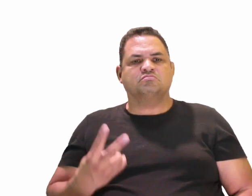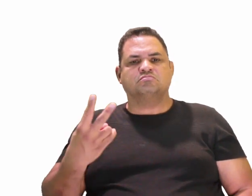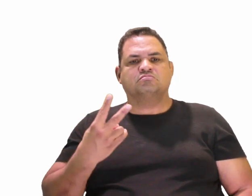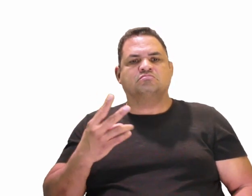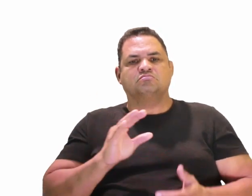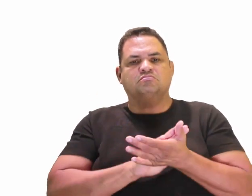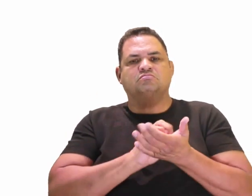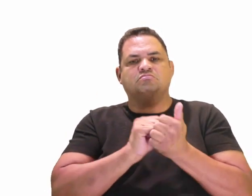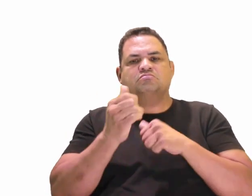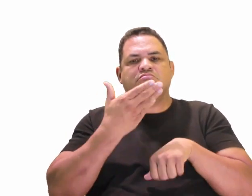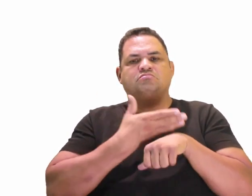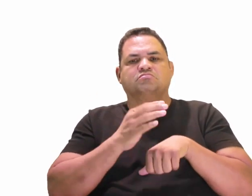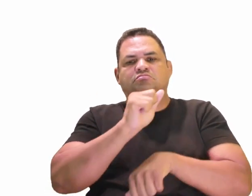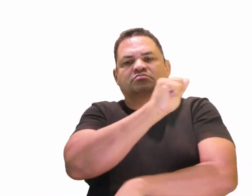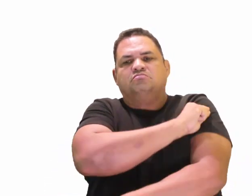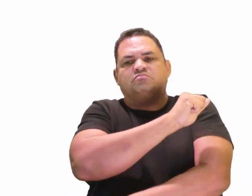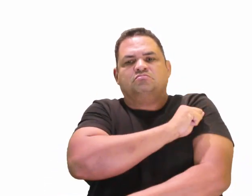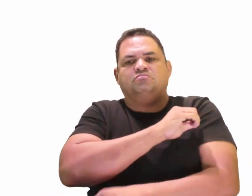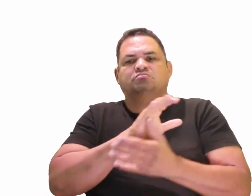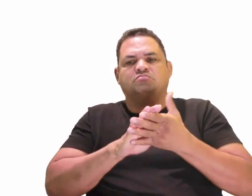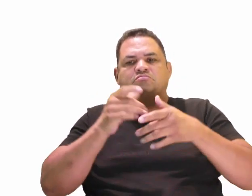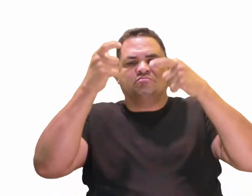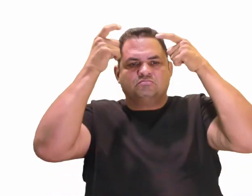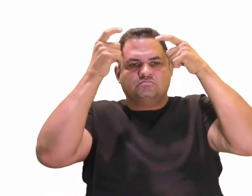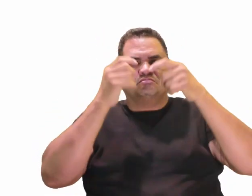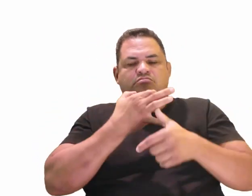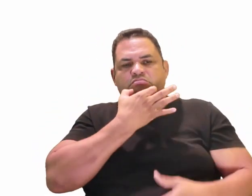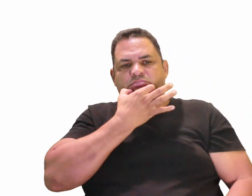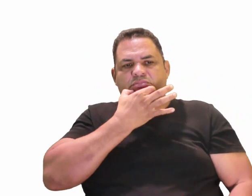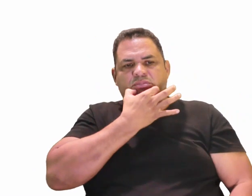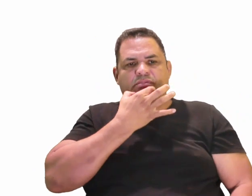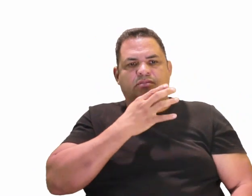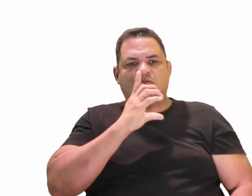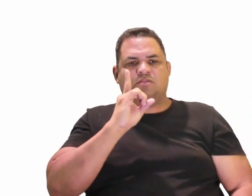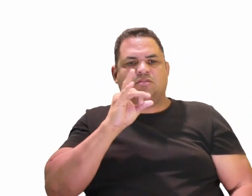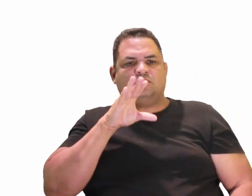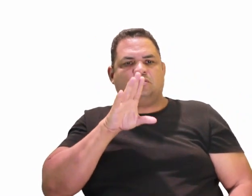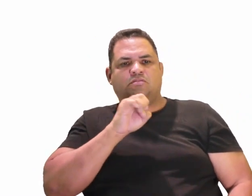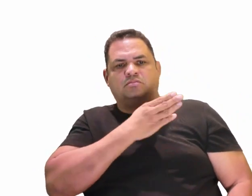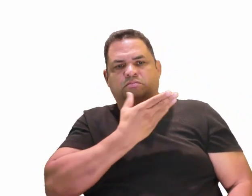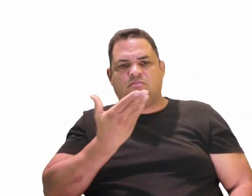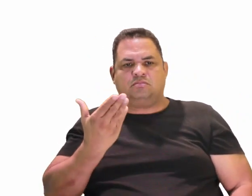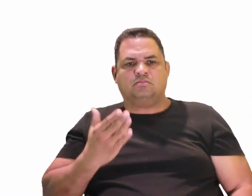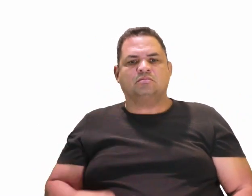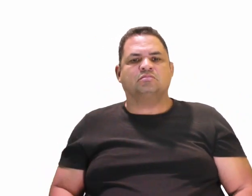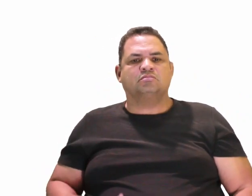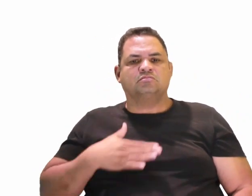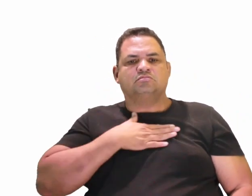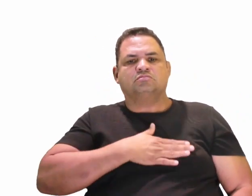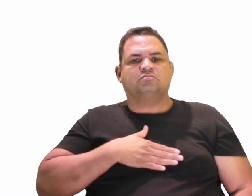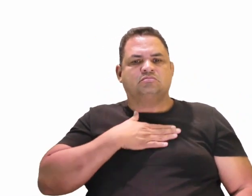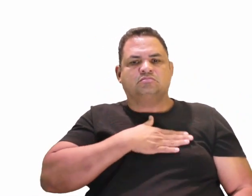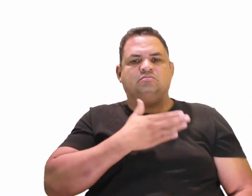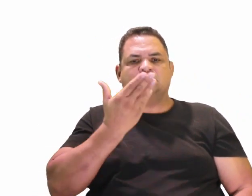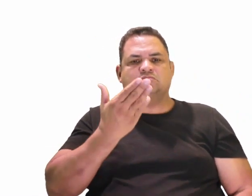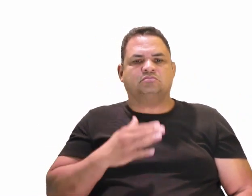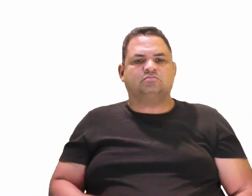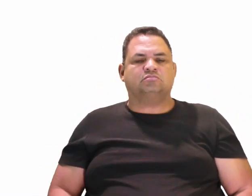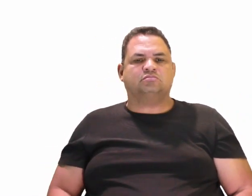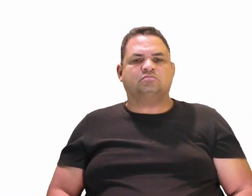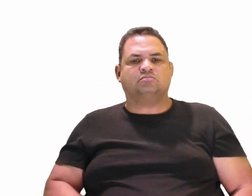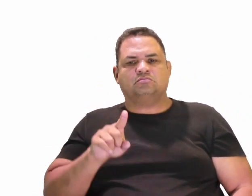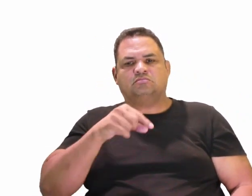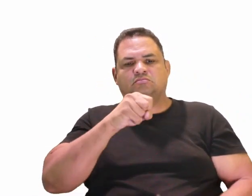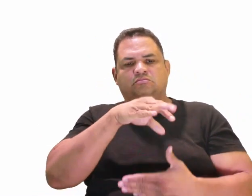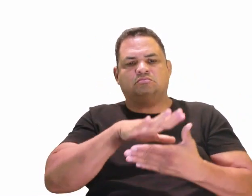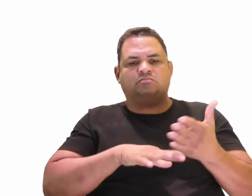Um dos esportes praticados pelos alunos no Reino Unido é o dodgeball, que a gente gosta bastante também, que é a queimada. Assinale a